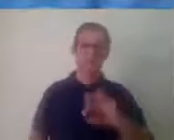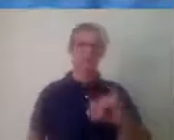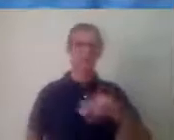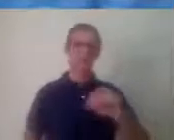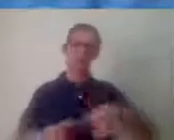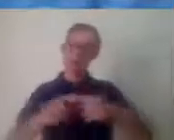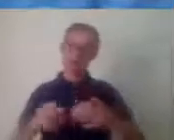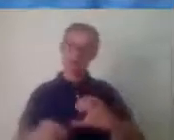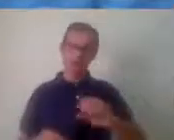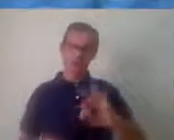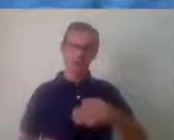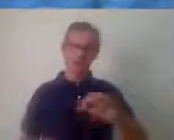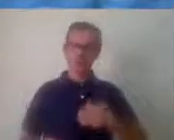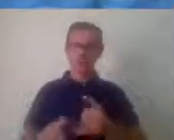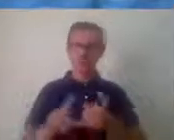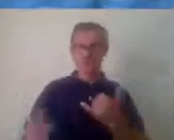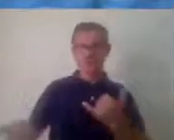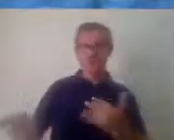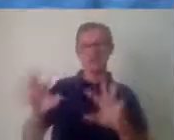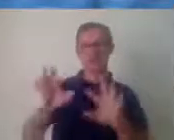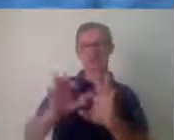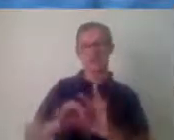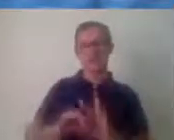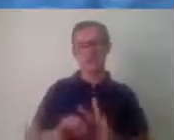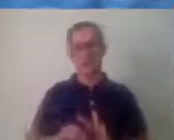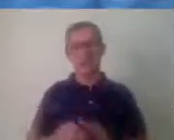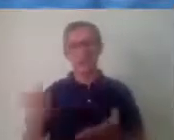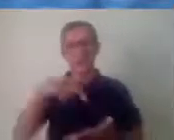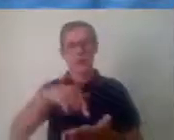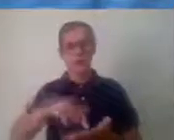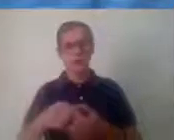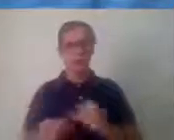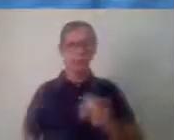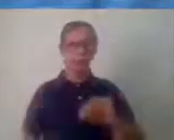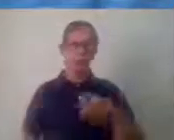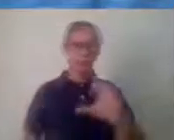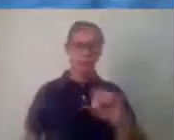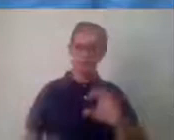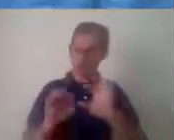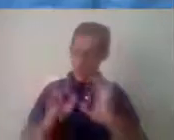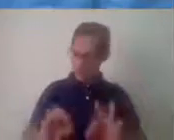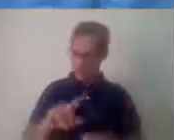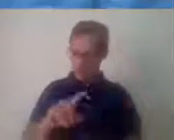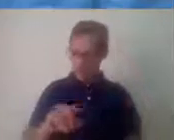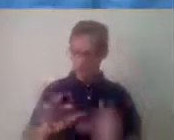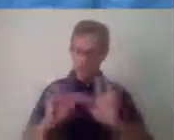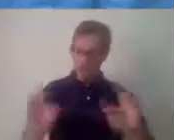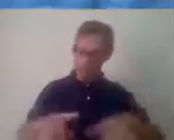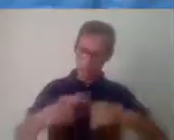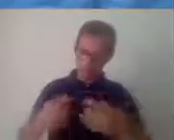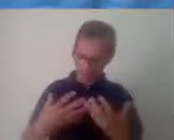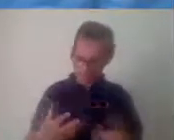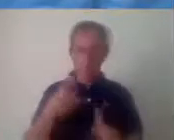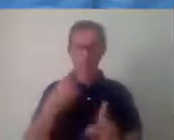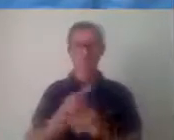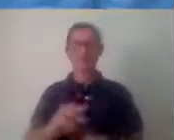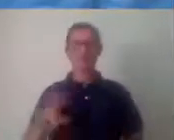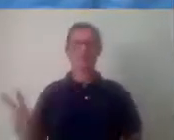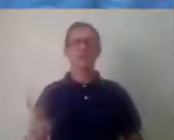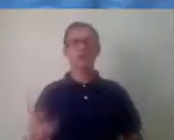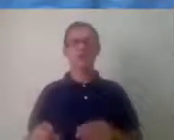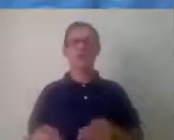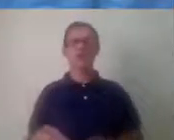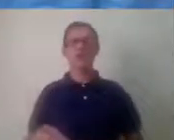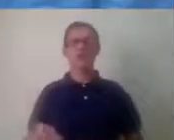E a otimização ela está diretamente relacionada ao ponto ótimo de uma determinada função, ou seja, eu quero encontrar o seu valor de